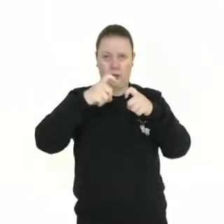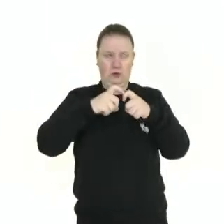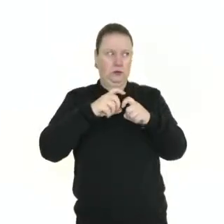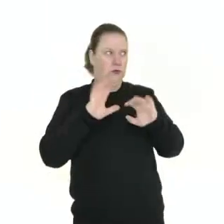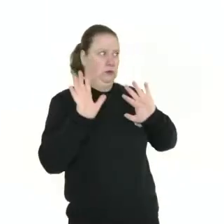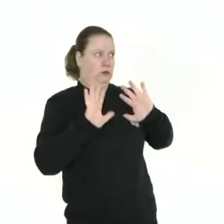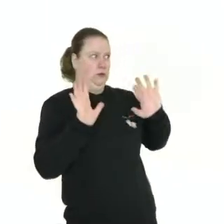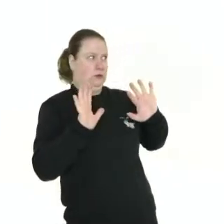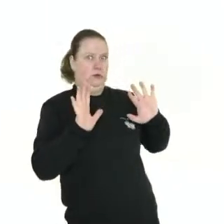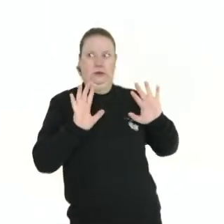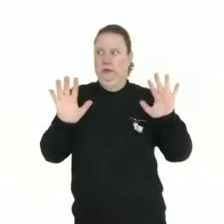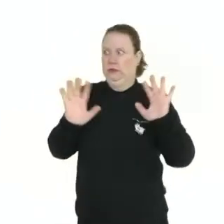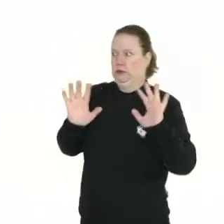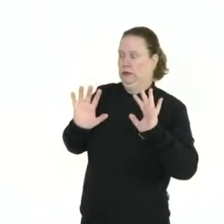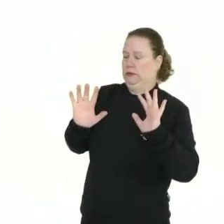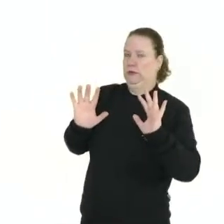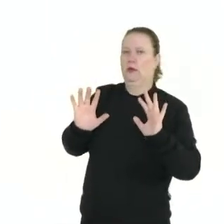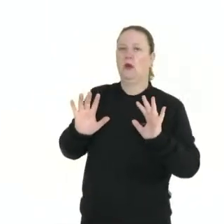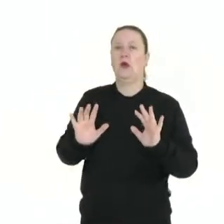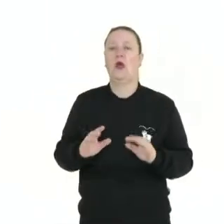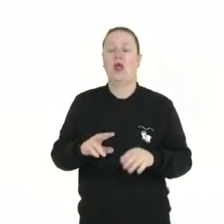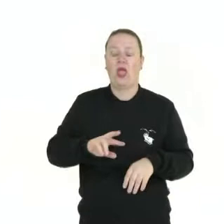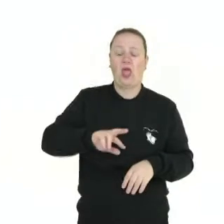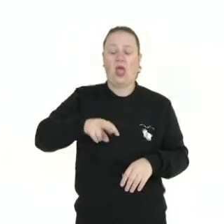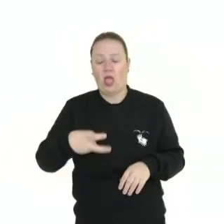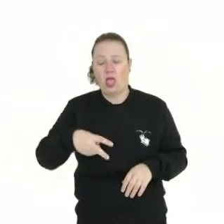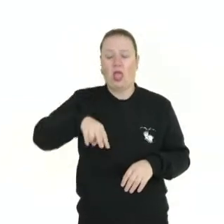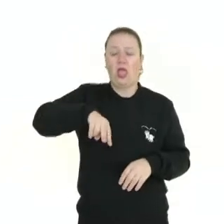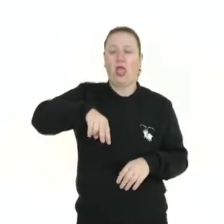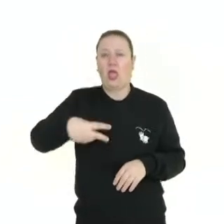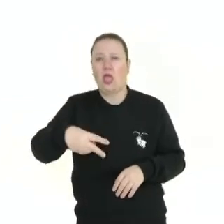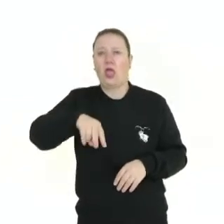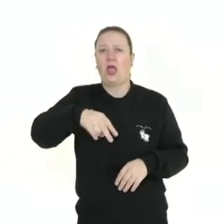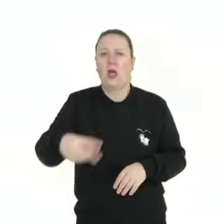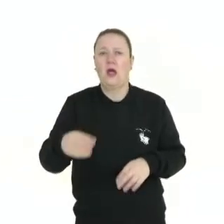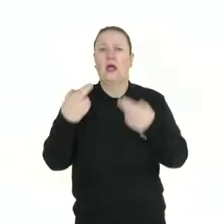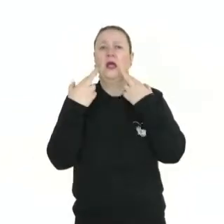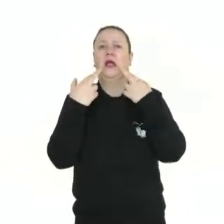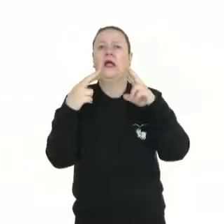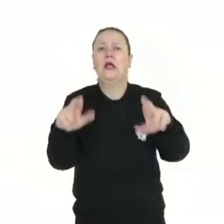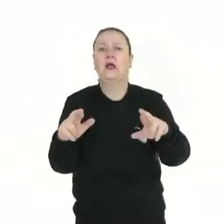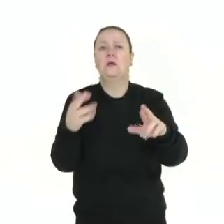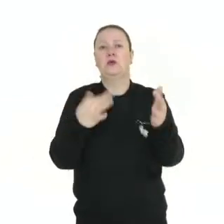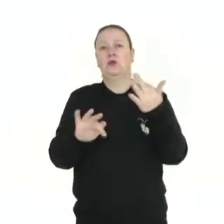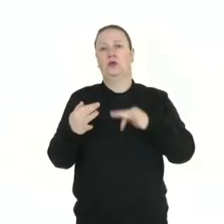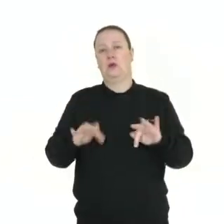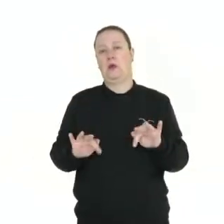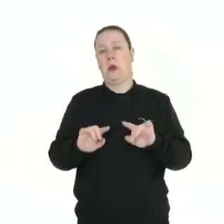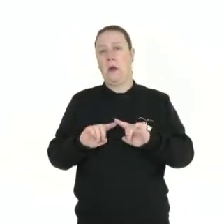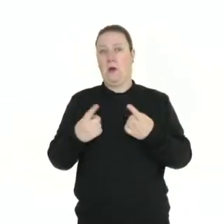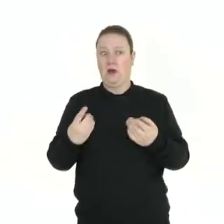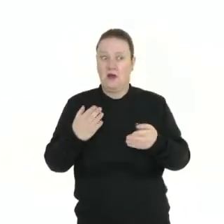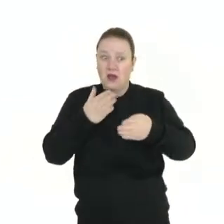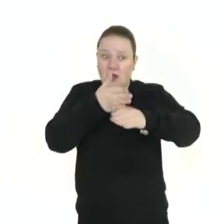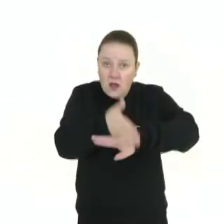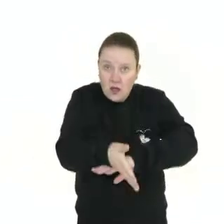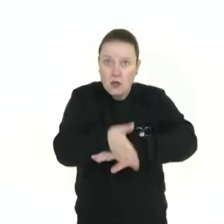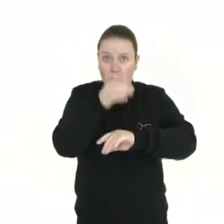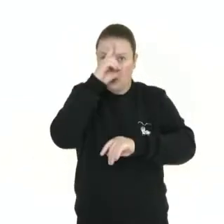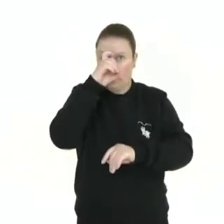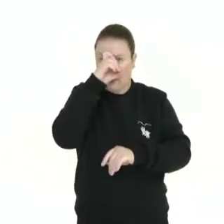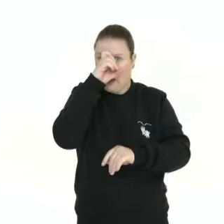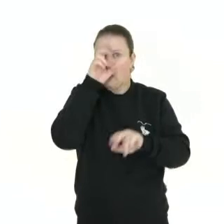Ficavam mancando, reclamando da dor, mas não iam ao hospital de jeito nenhum.